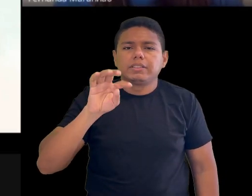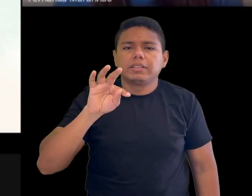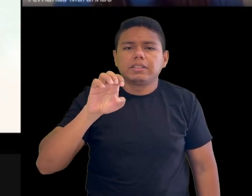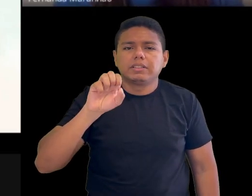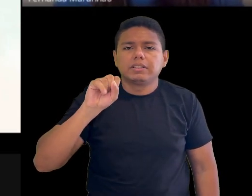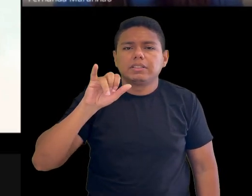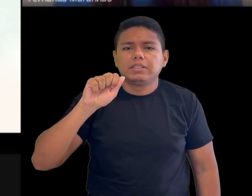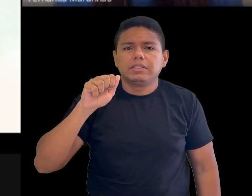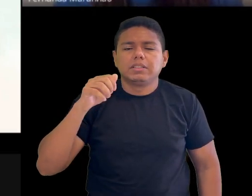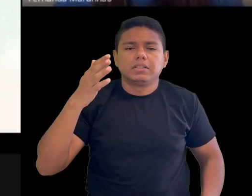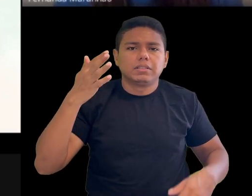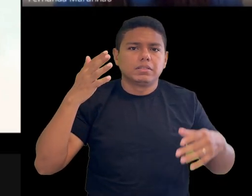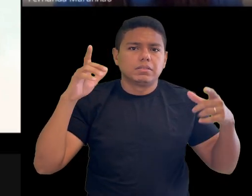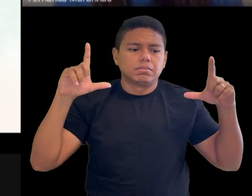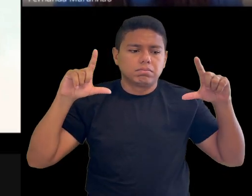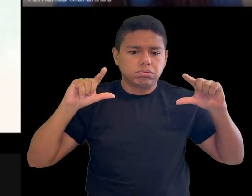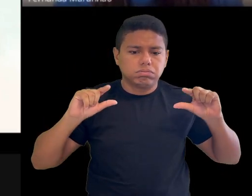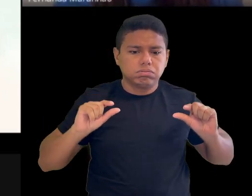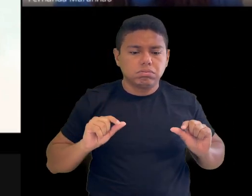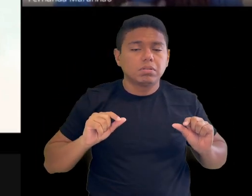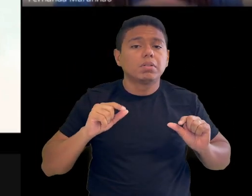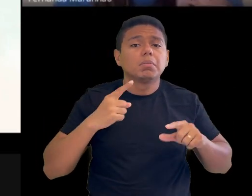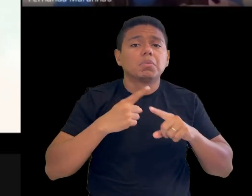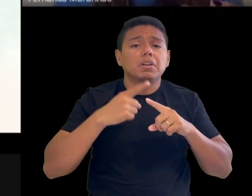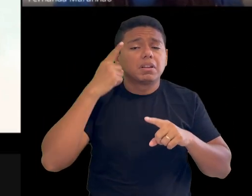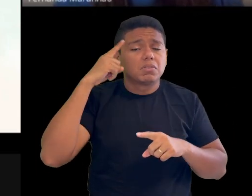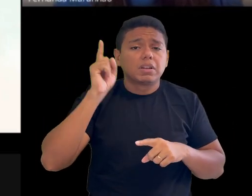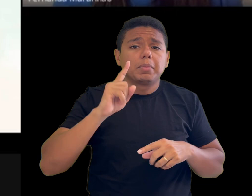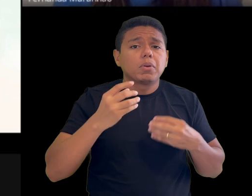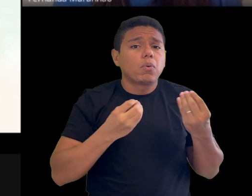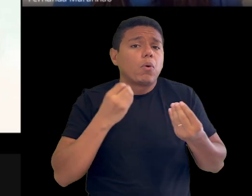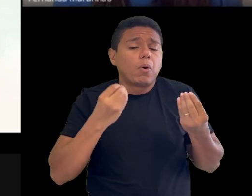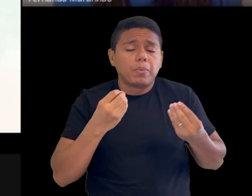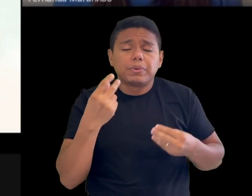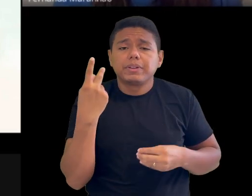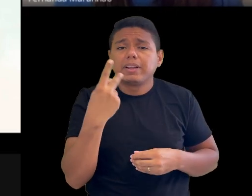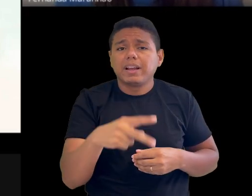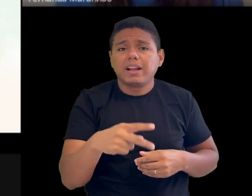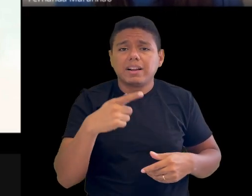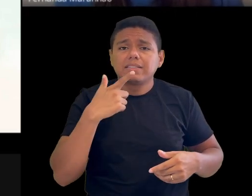dessa paciente, e que, inclusive, a incisão